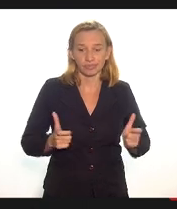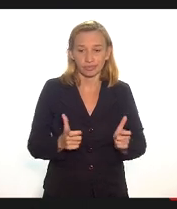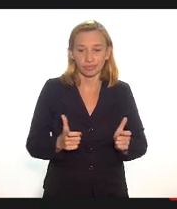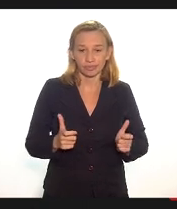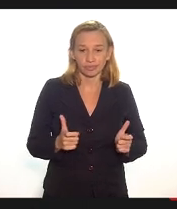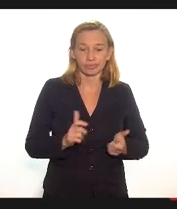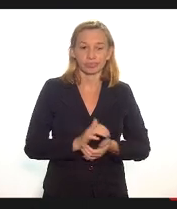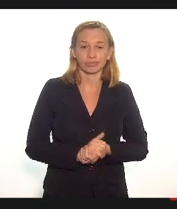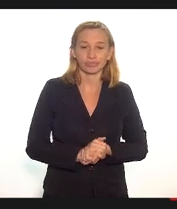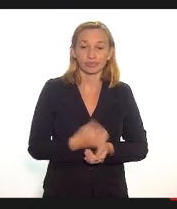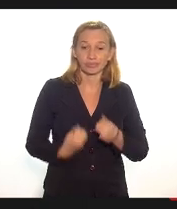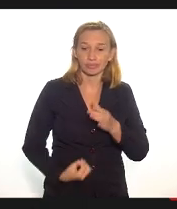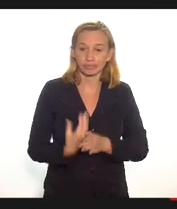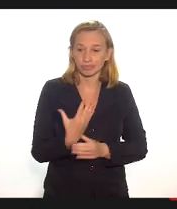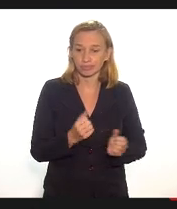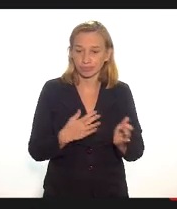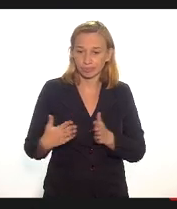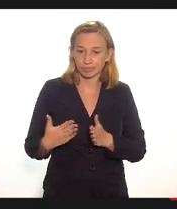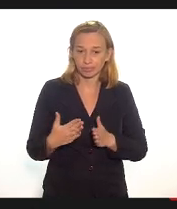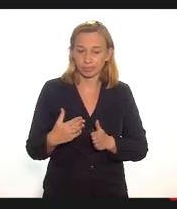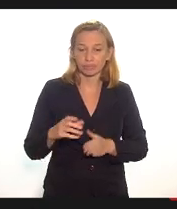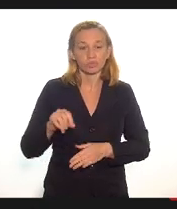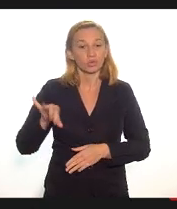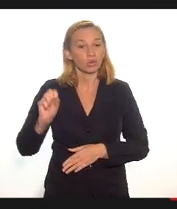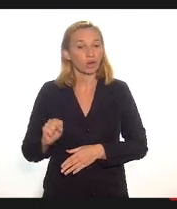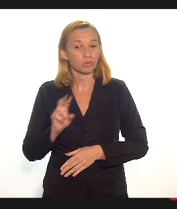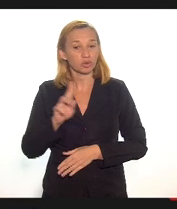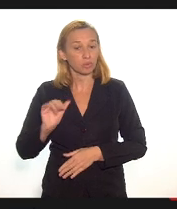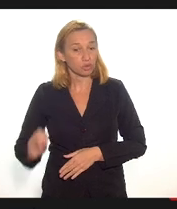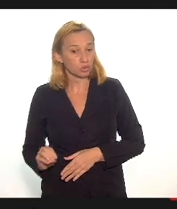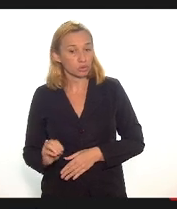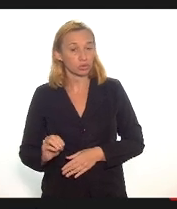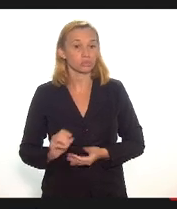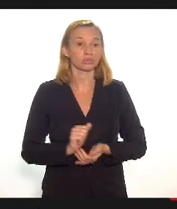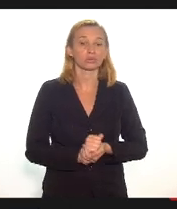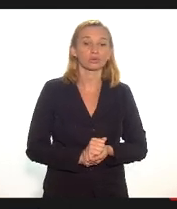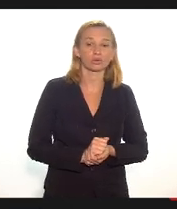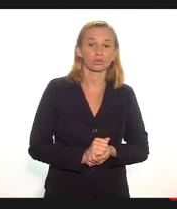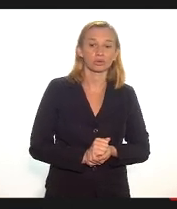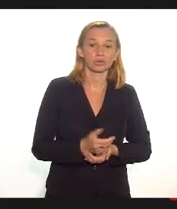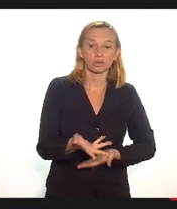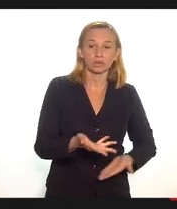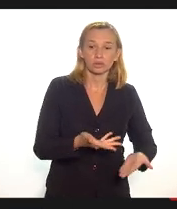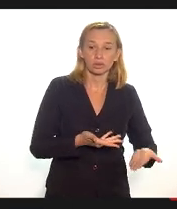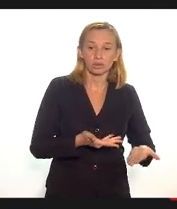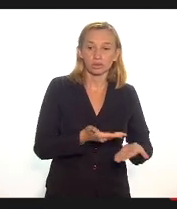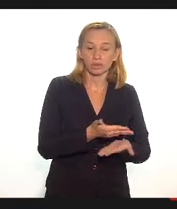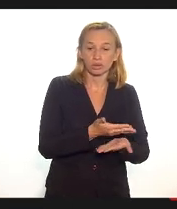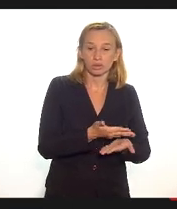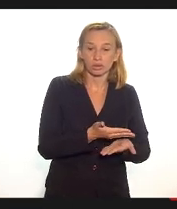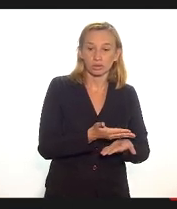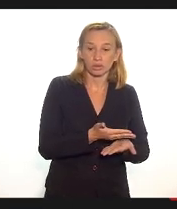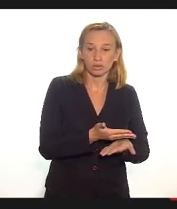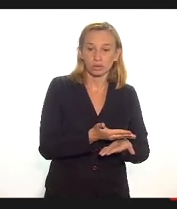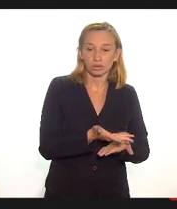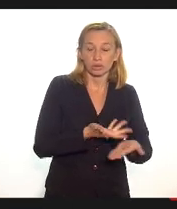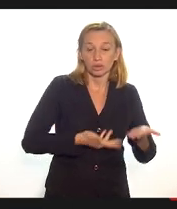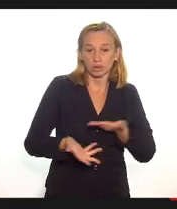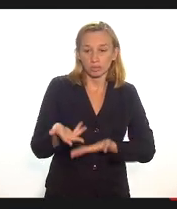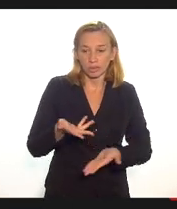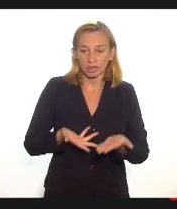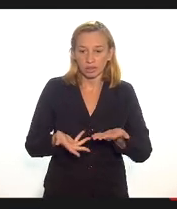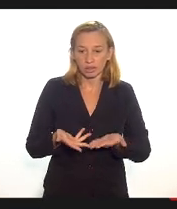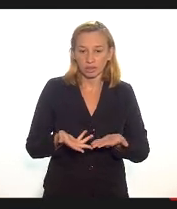da produção do campo de Búzios sob o regime de partilha de produção decorrente